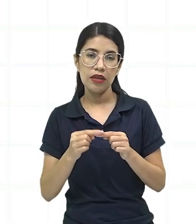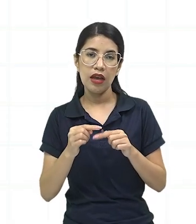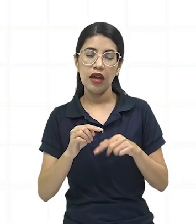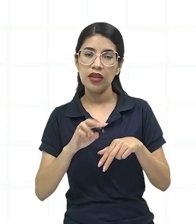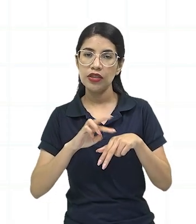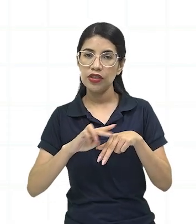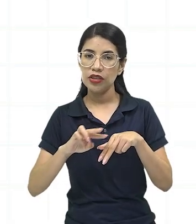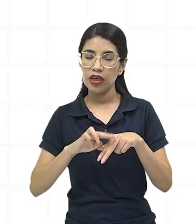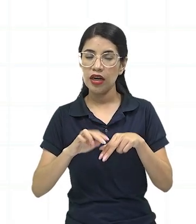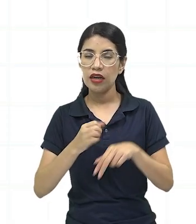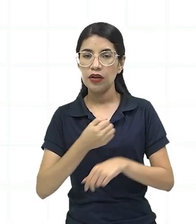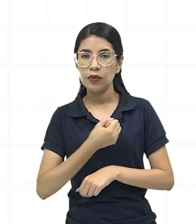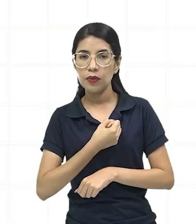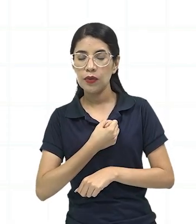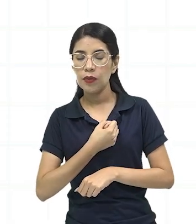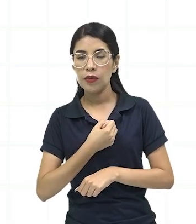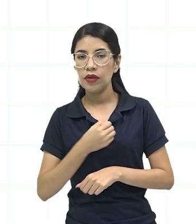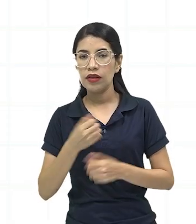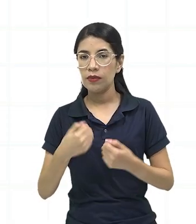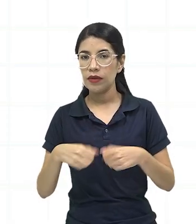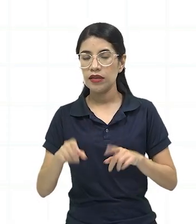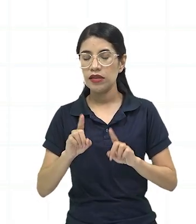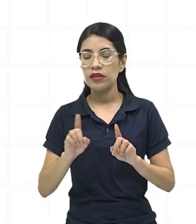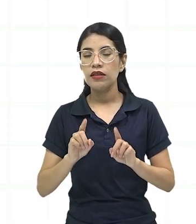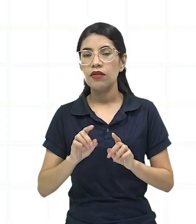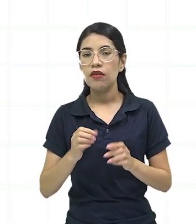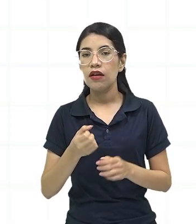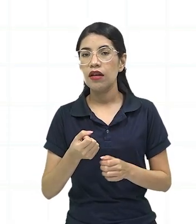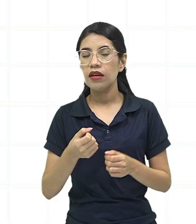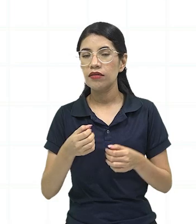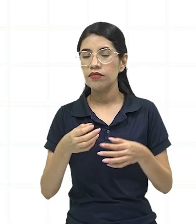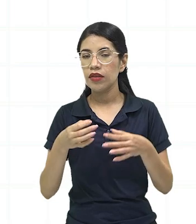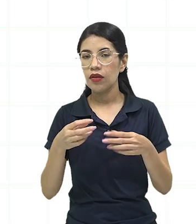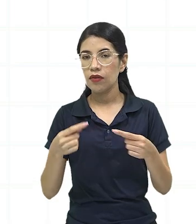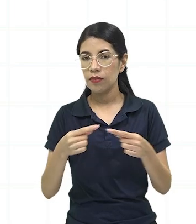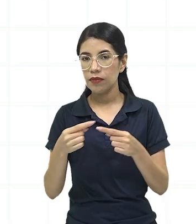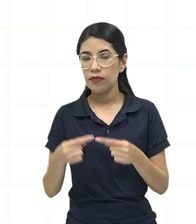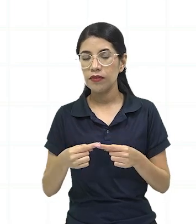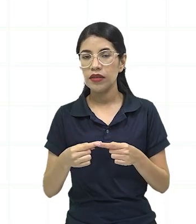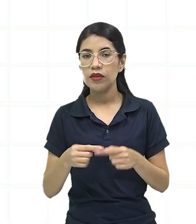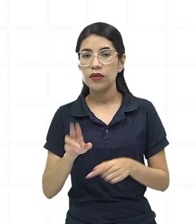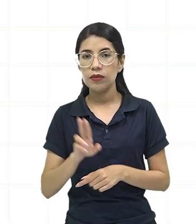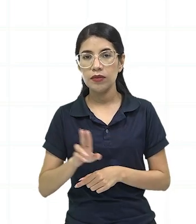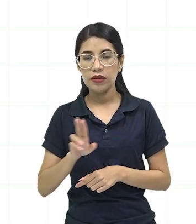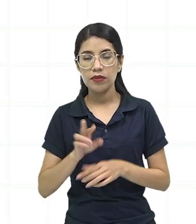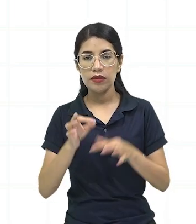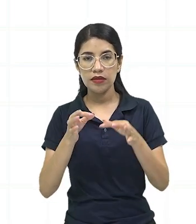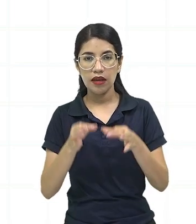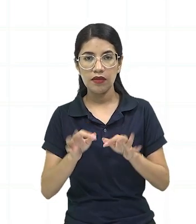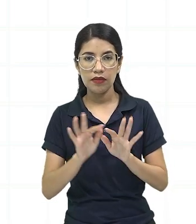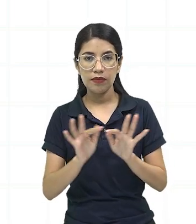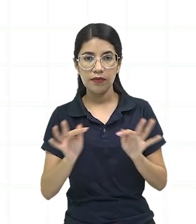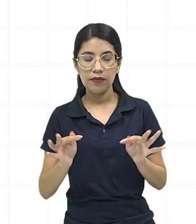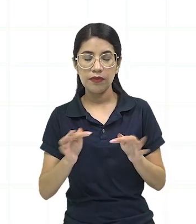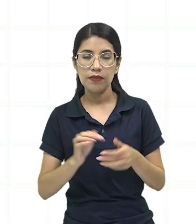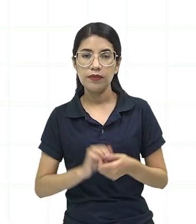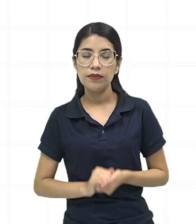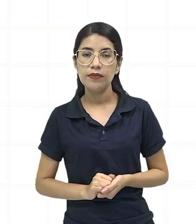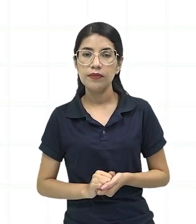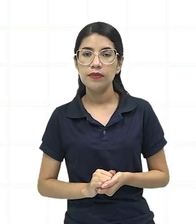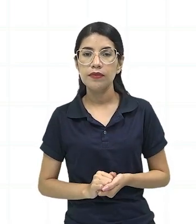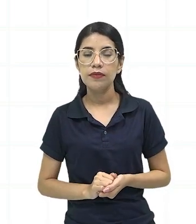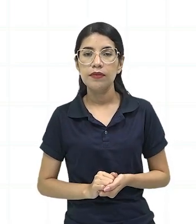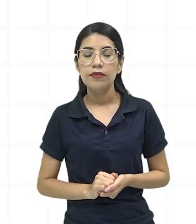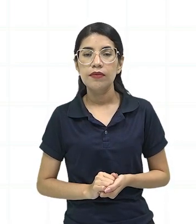grau e tudo mais, com a palavra retomada. Então, aqui ele está usando certinho, que é o que a gente está mostrando, né? Não tem como botar